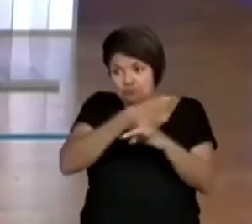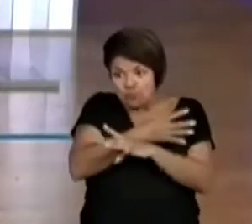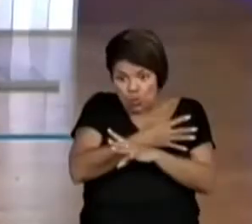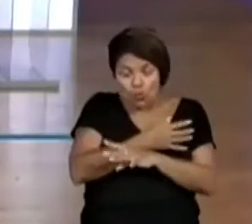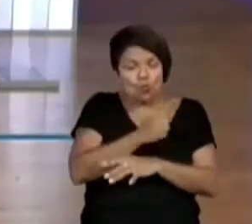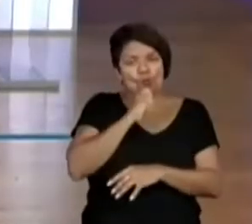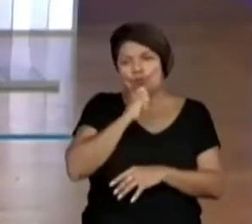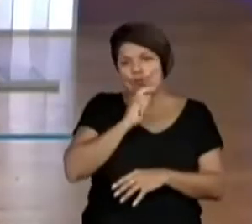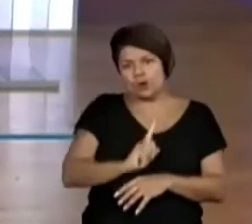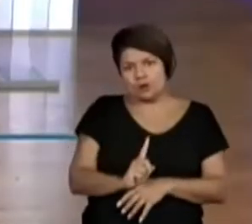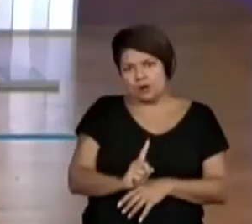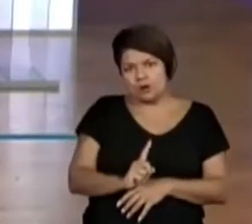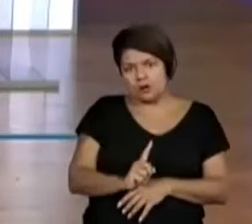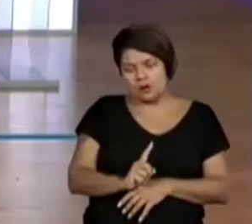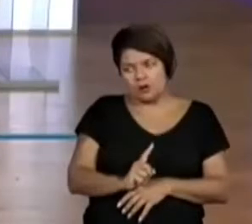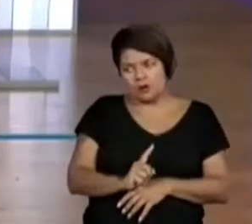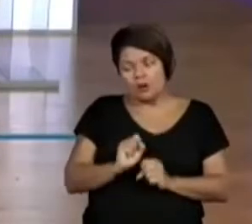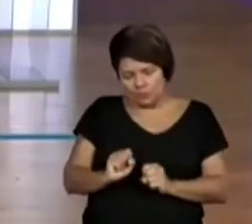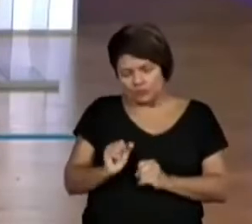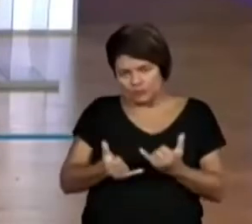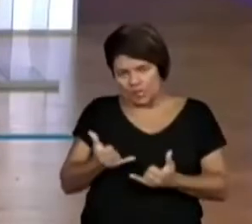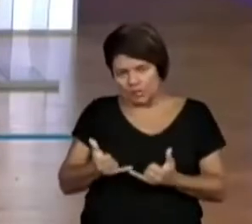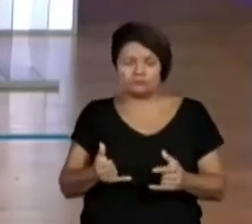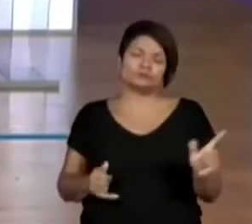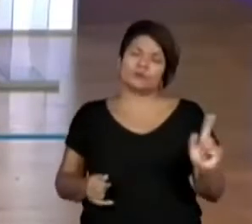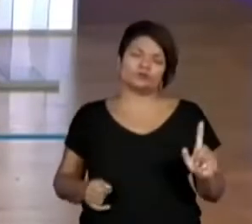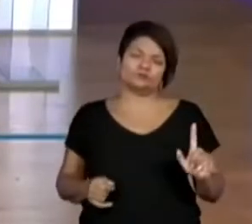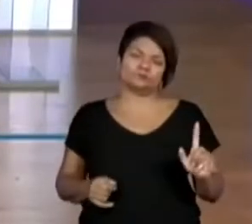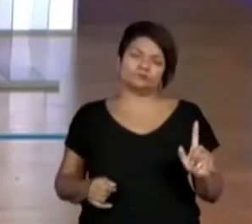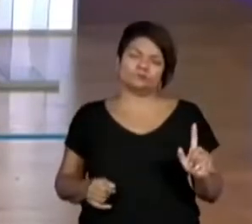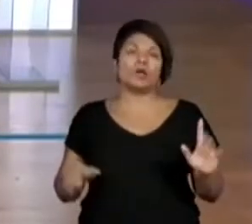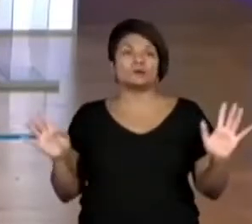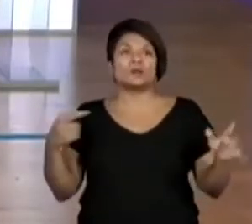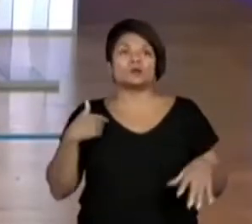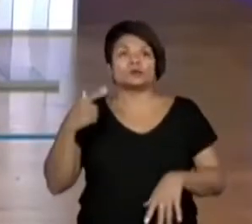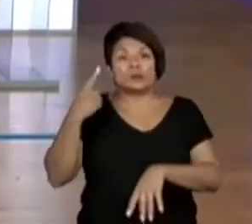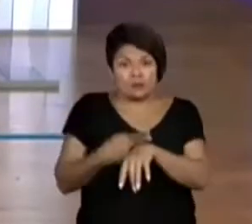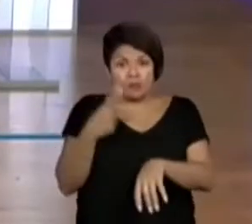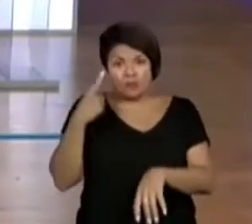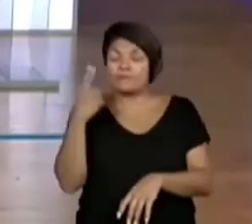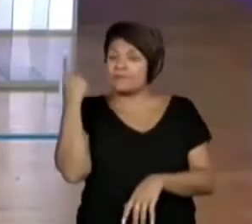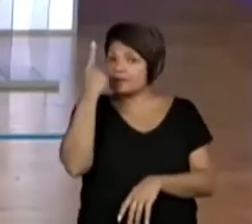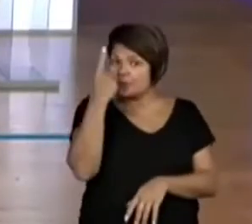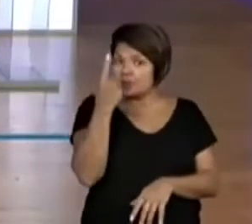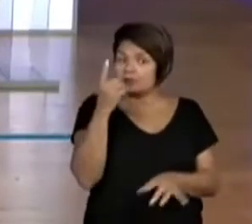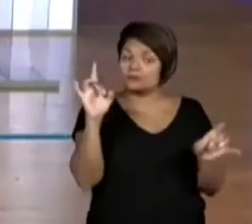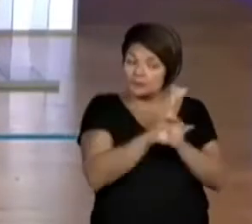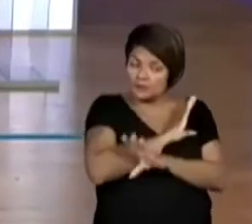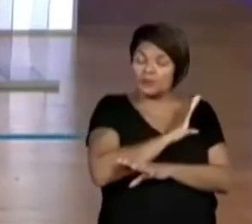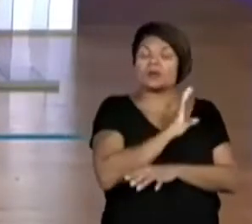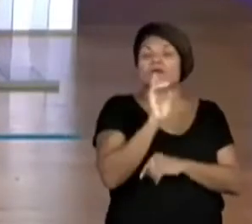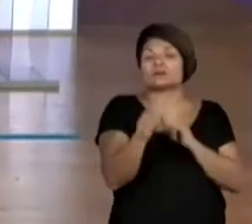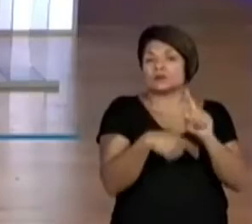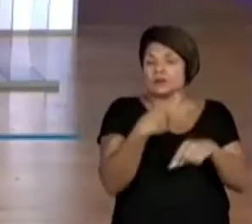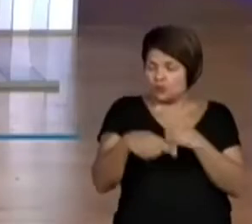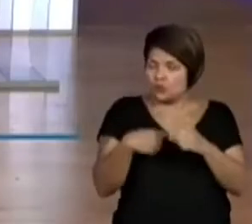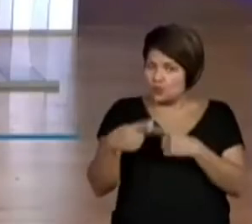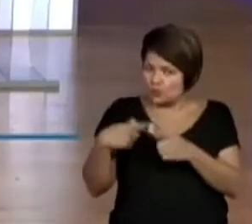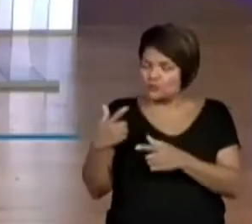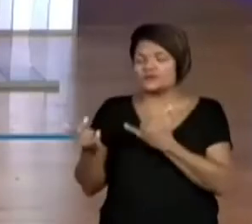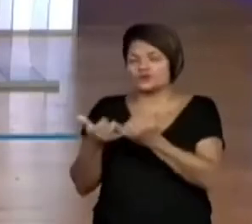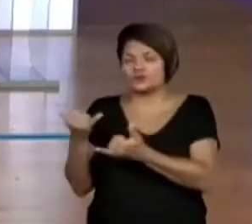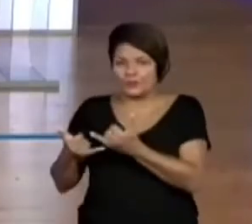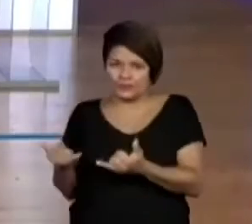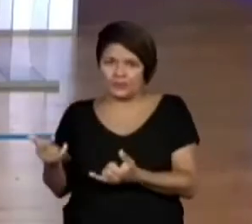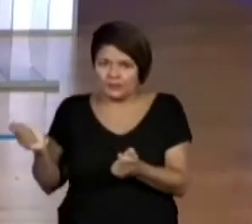Porque aí você tem que se concentrar no seu momento de estudo. Então eu acho que está na hora da gente primeiro terminar e conhecer mais parlenda. Porque daí a gente vai ter mais para